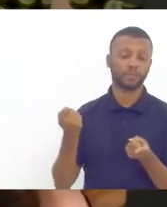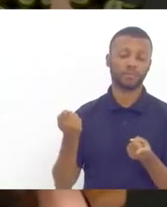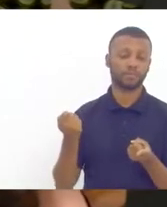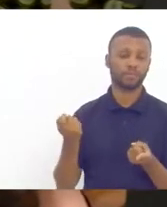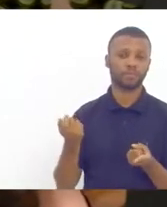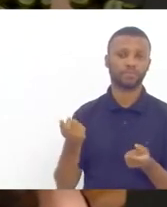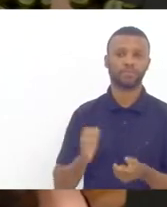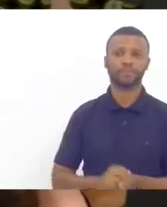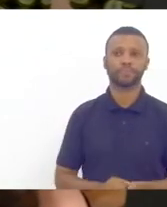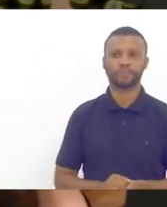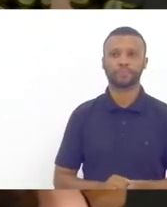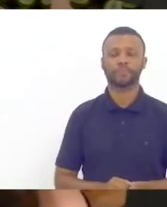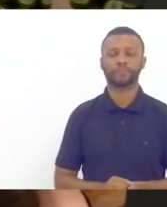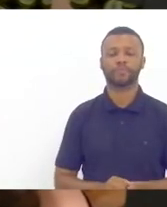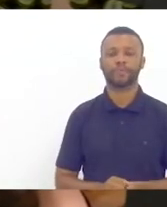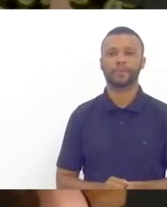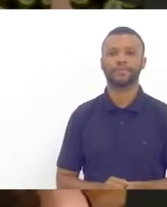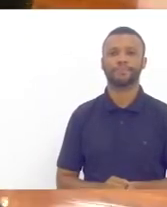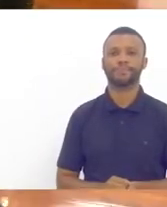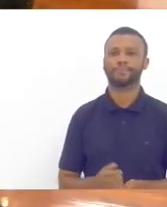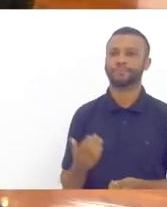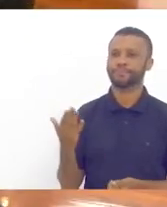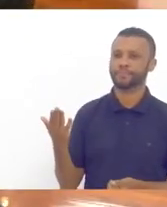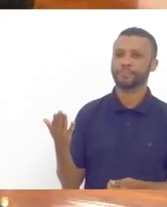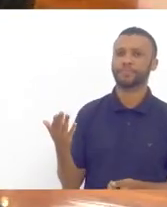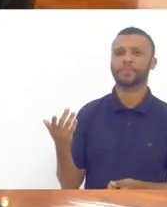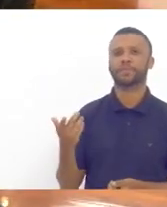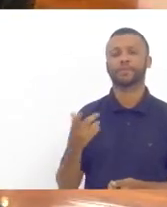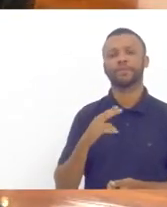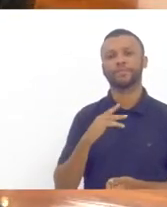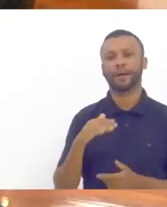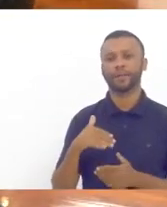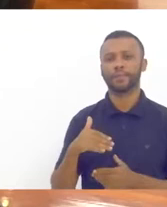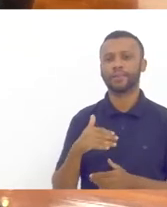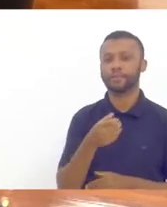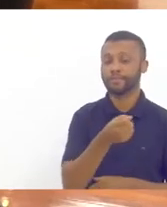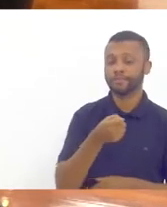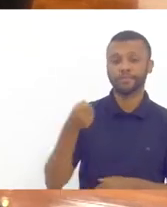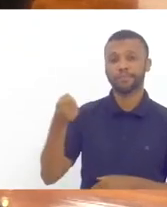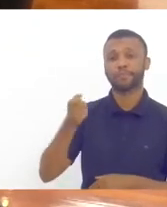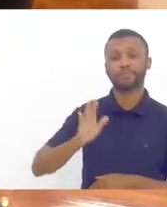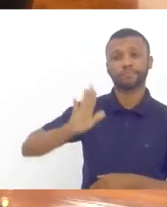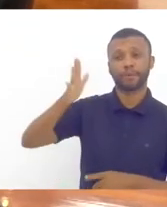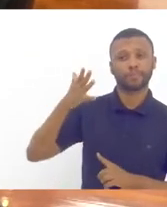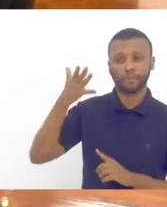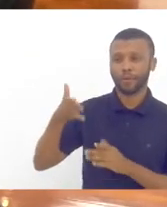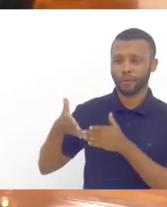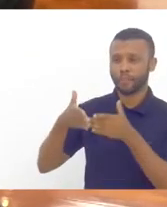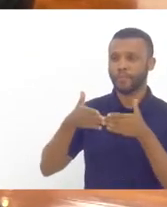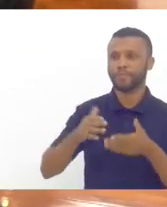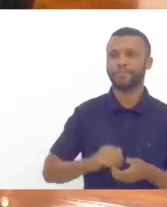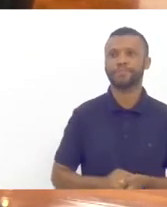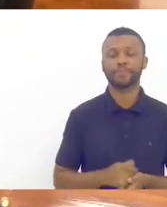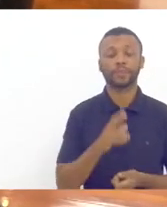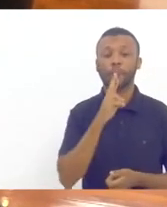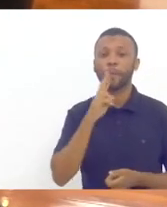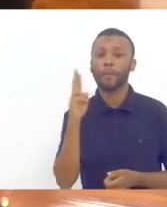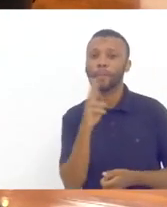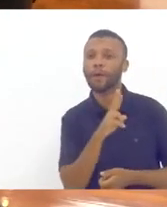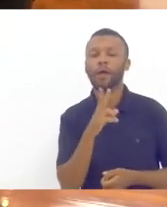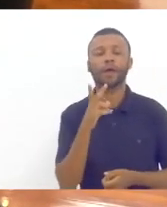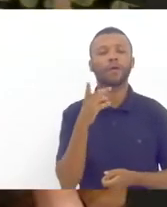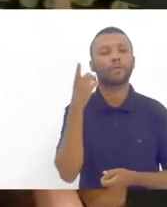presente. Secretária Andréia Senco, e vamos seguir com as inscrições, por favor. Só para responder o deputado Luiz Paulo.